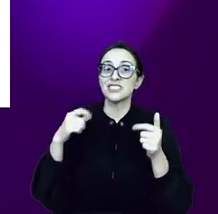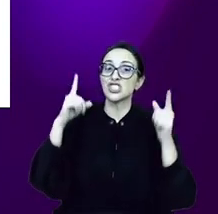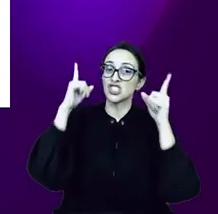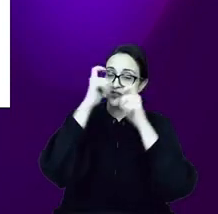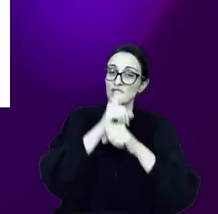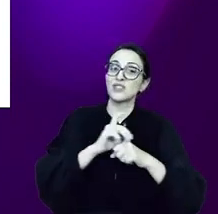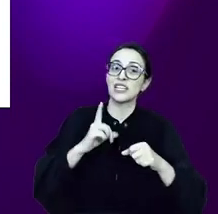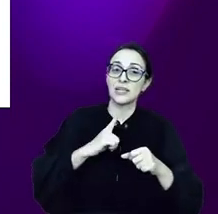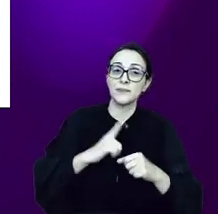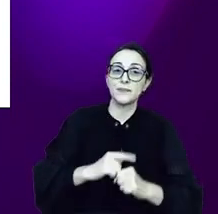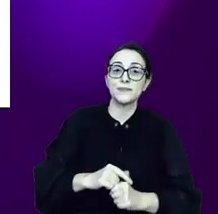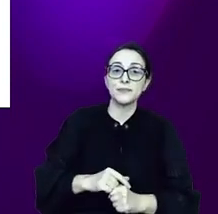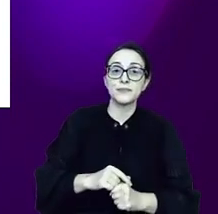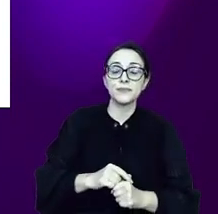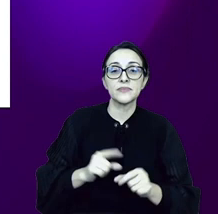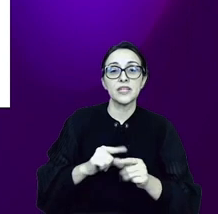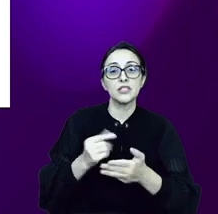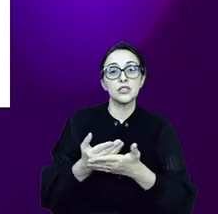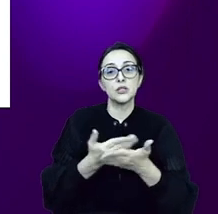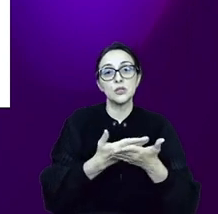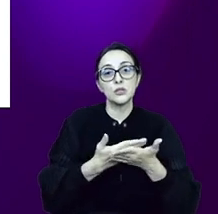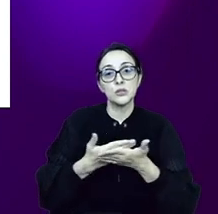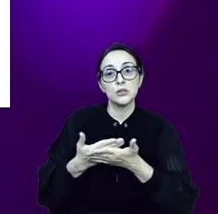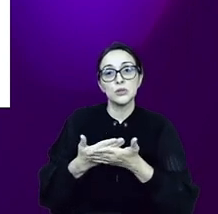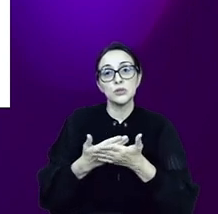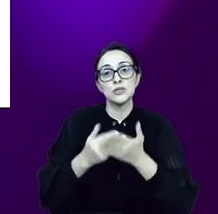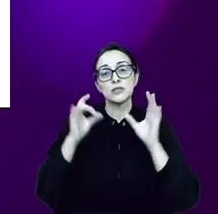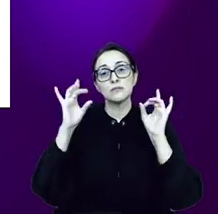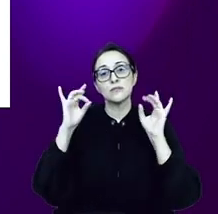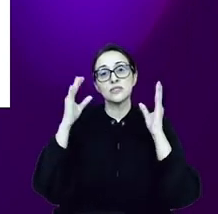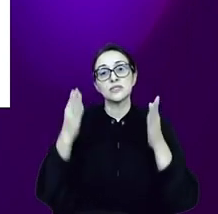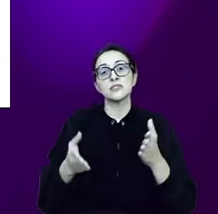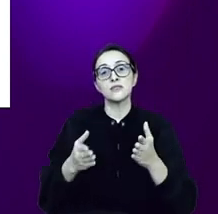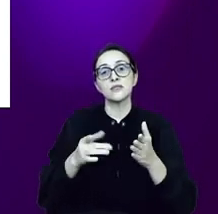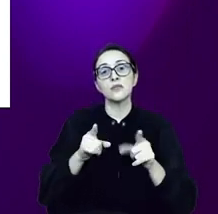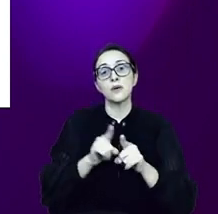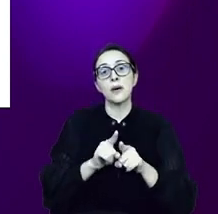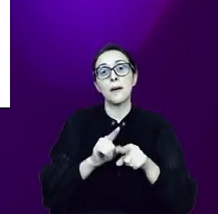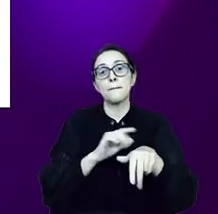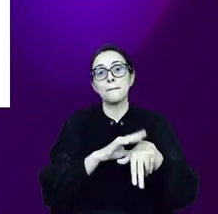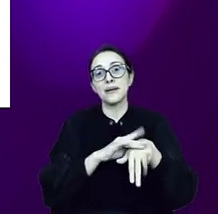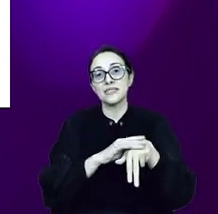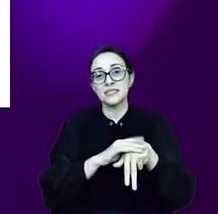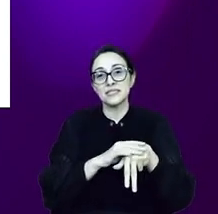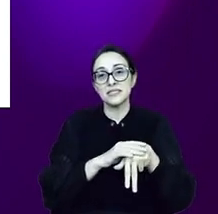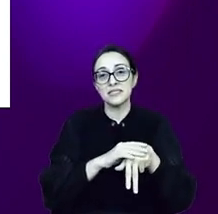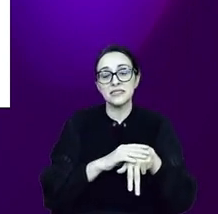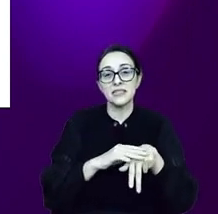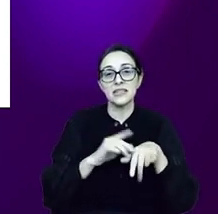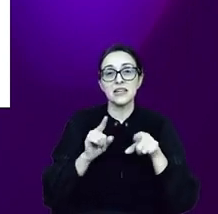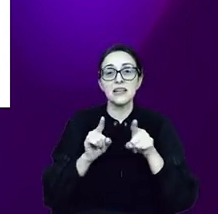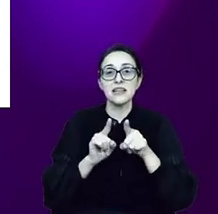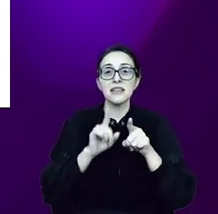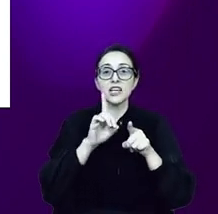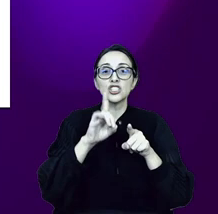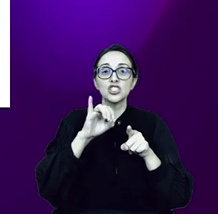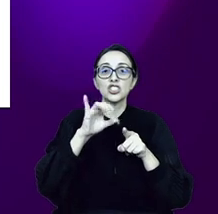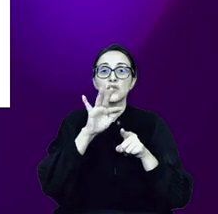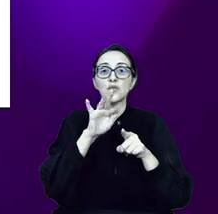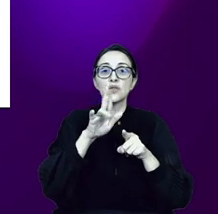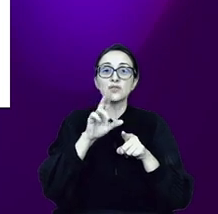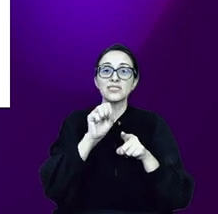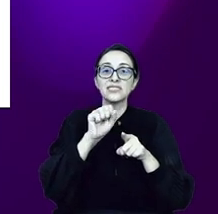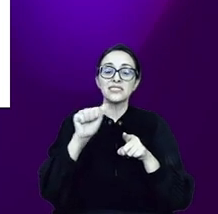dificuldade. Nesse estudo, nós analisamos especificamente pacientes com lesão axonal difusa, que é um subtipo específico